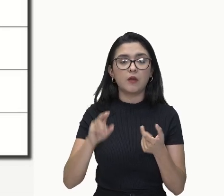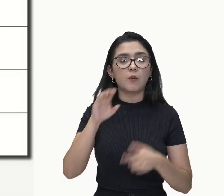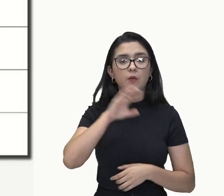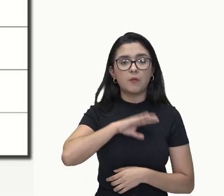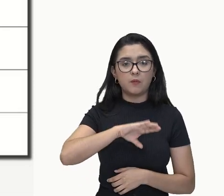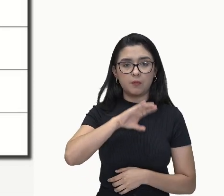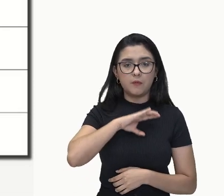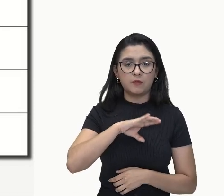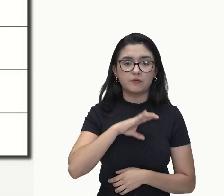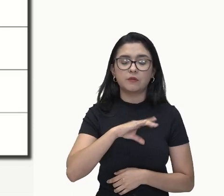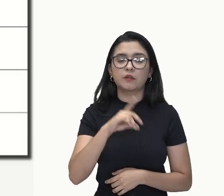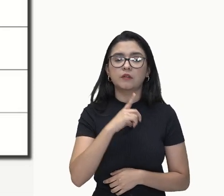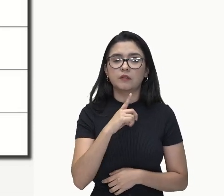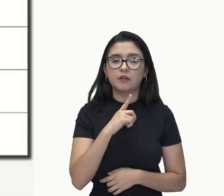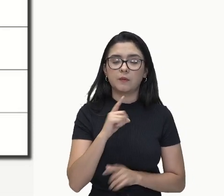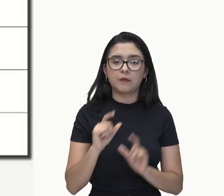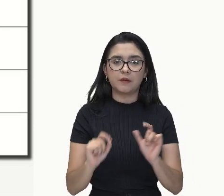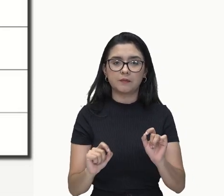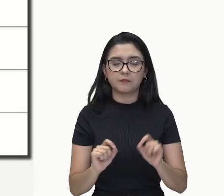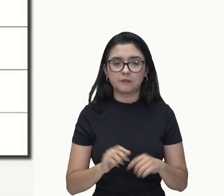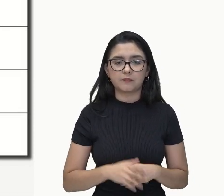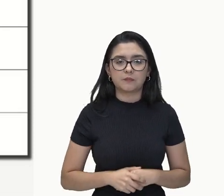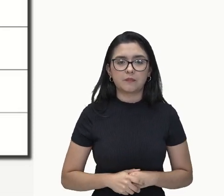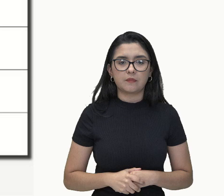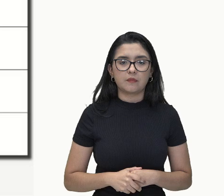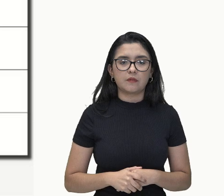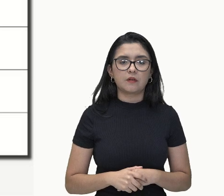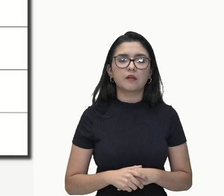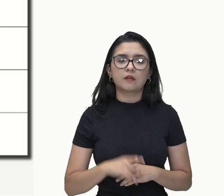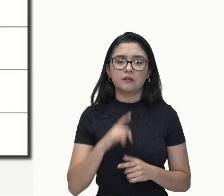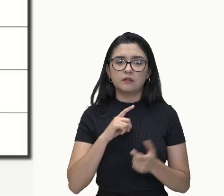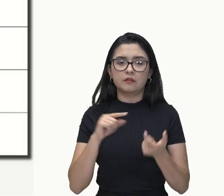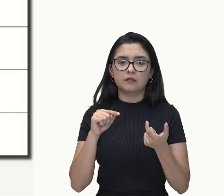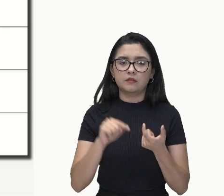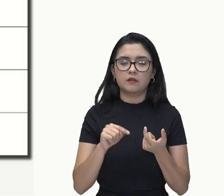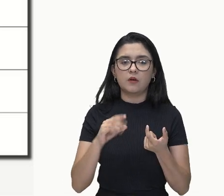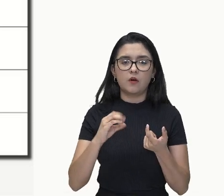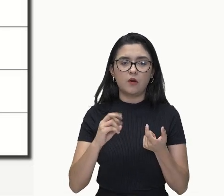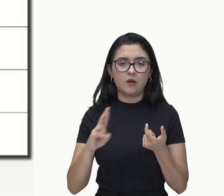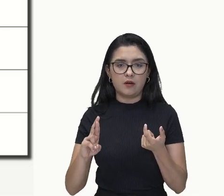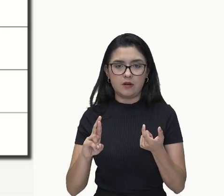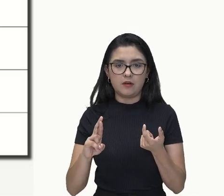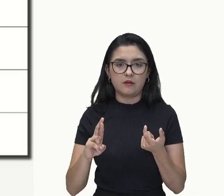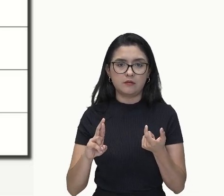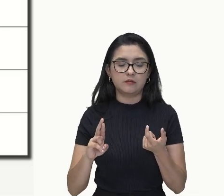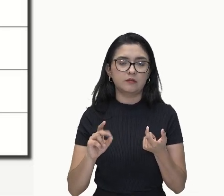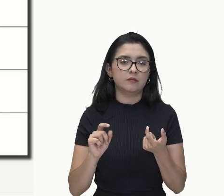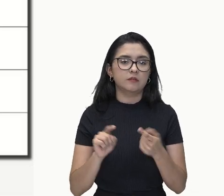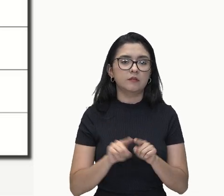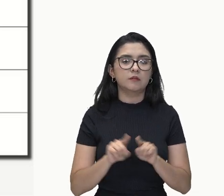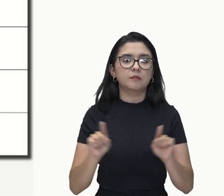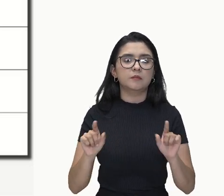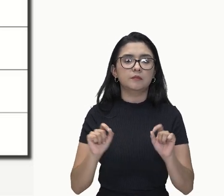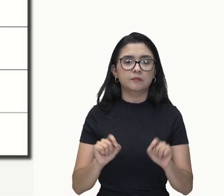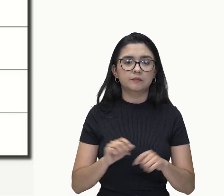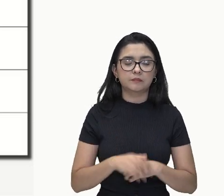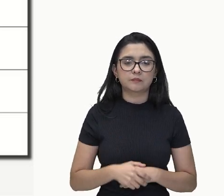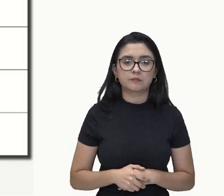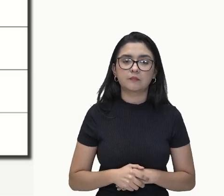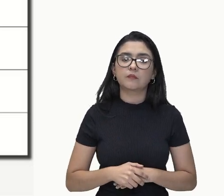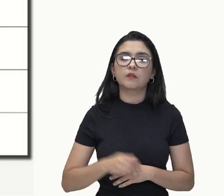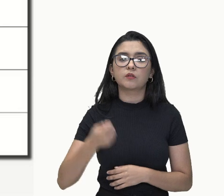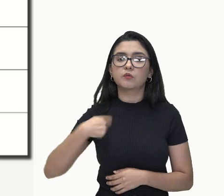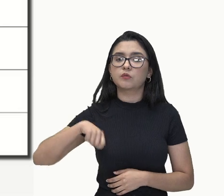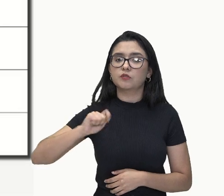portuguesa ainda existem aqueles que terminam em OR, né? Mas eles pegam carona no ER. Na língua